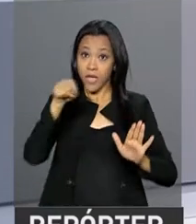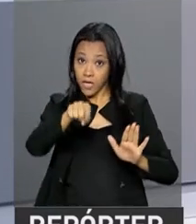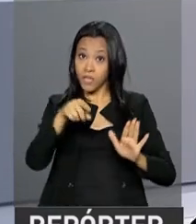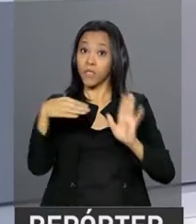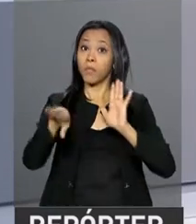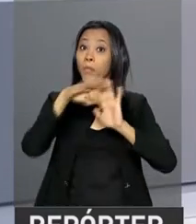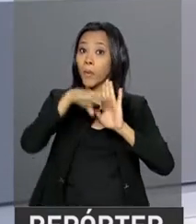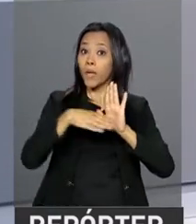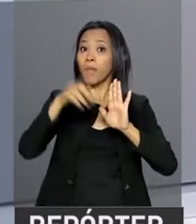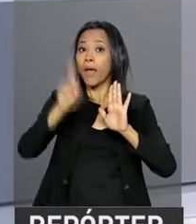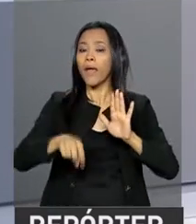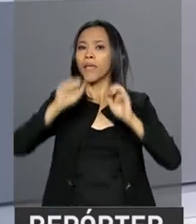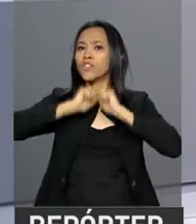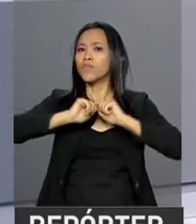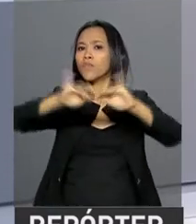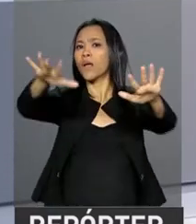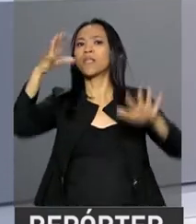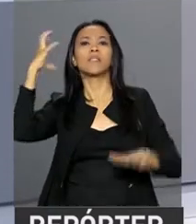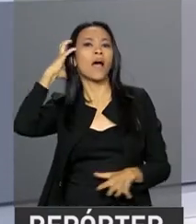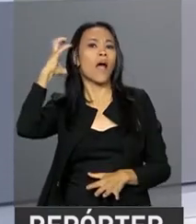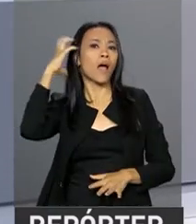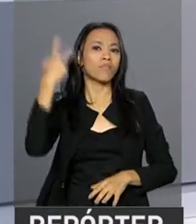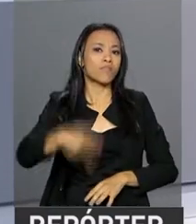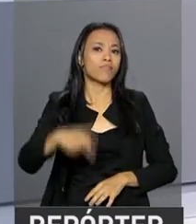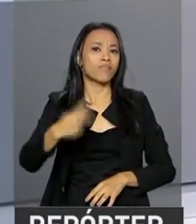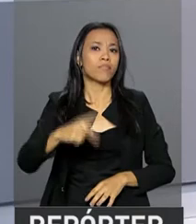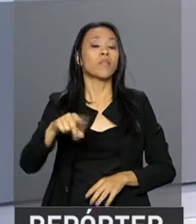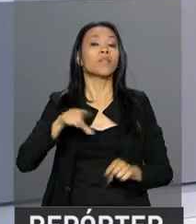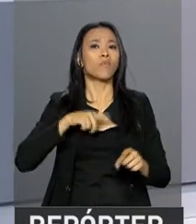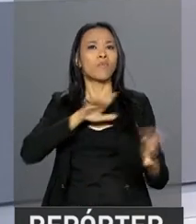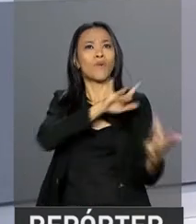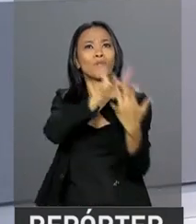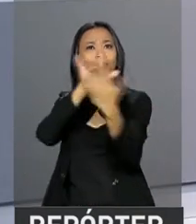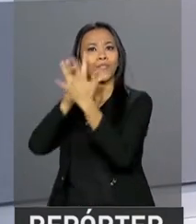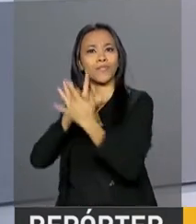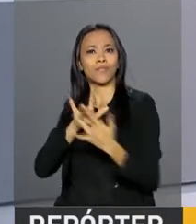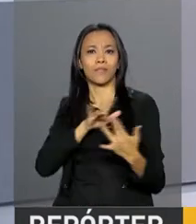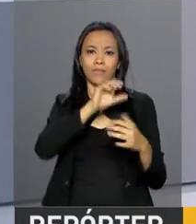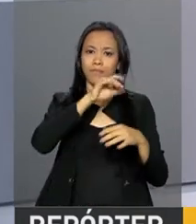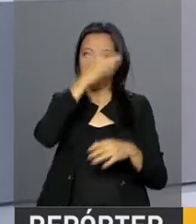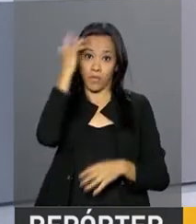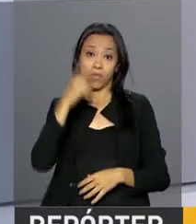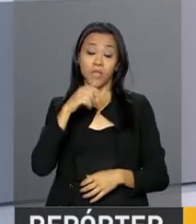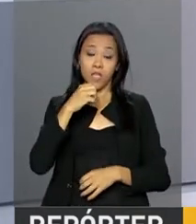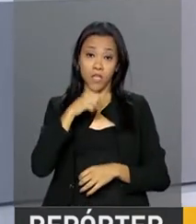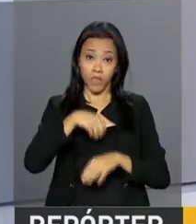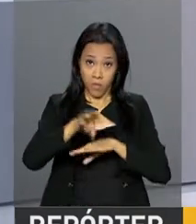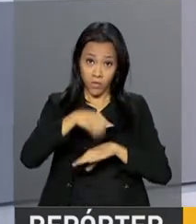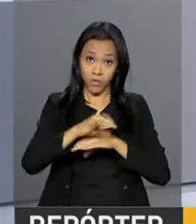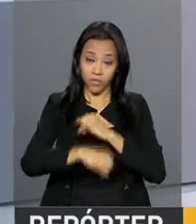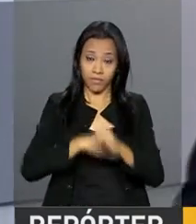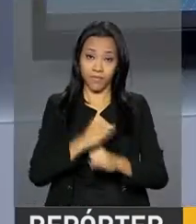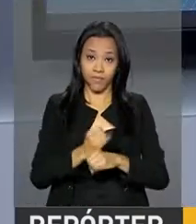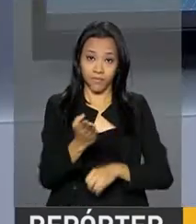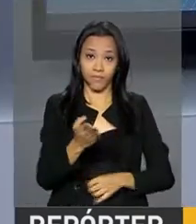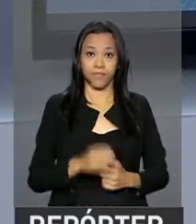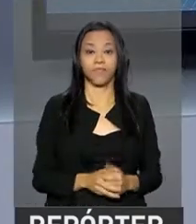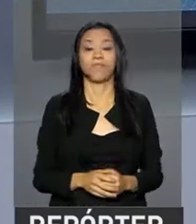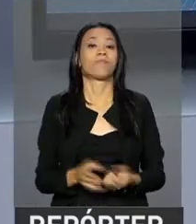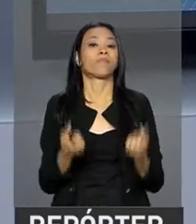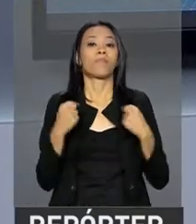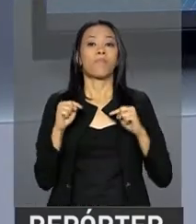transmitido pela rede nacional de rádio com a participação de comunicadores que todo o país as informações na internet